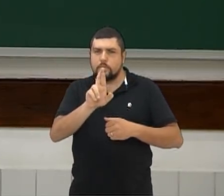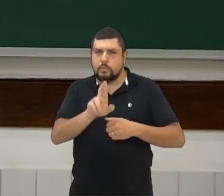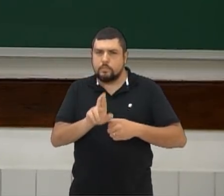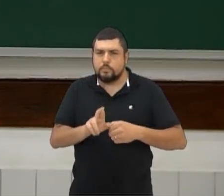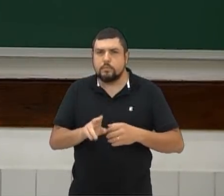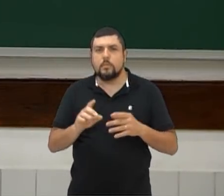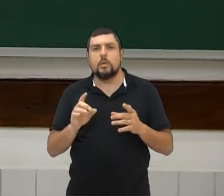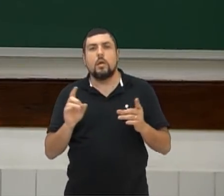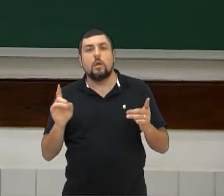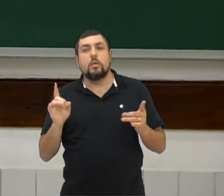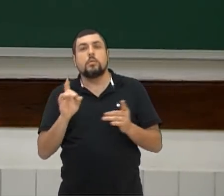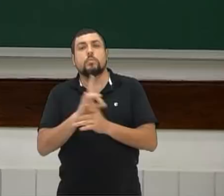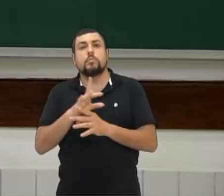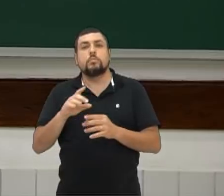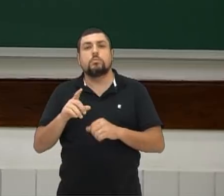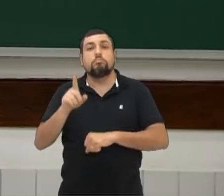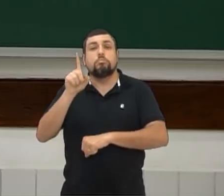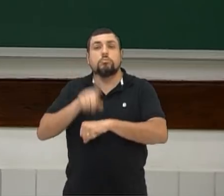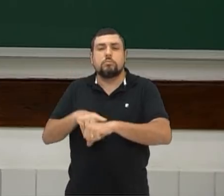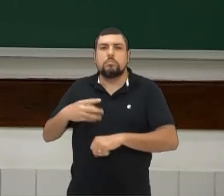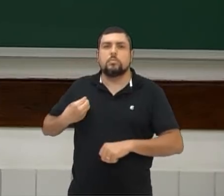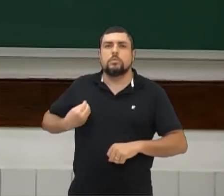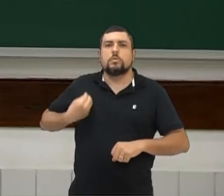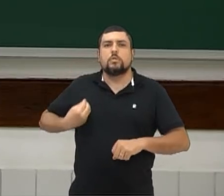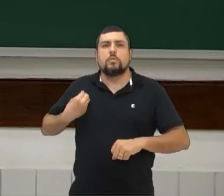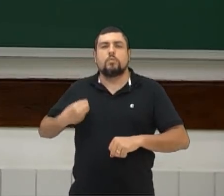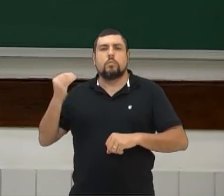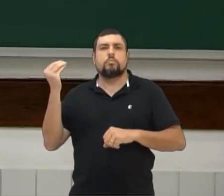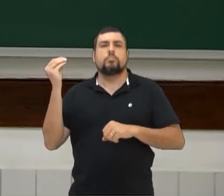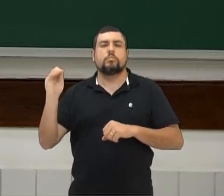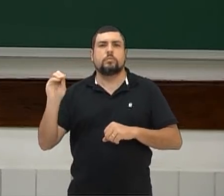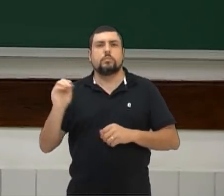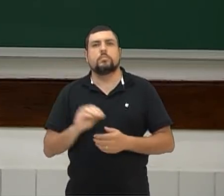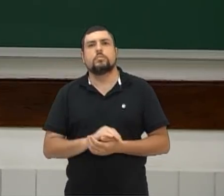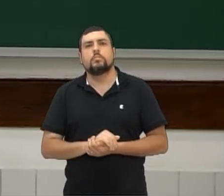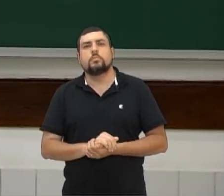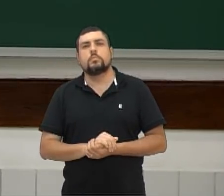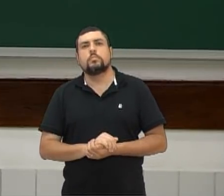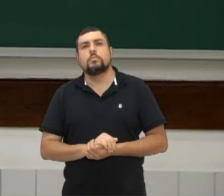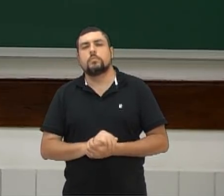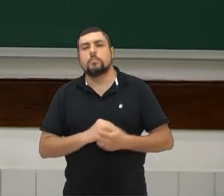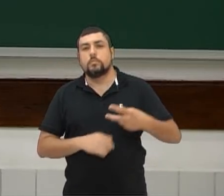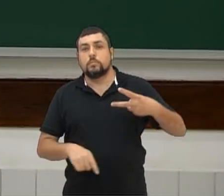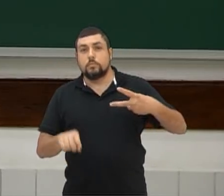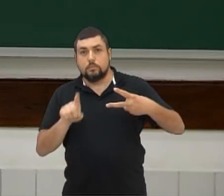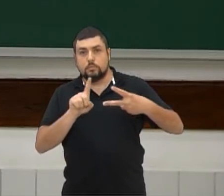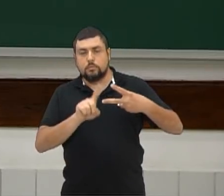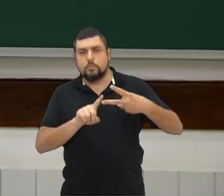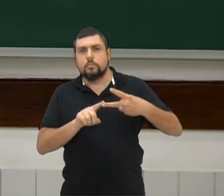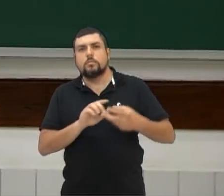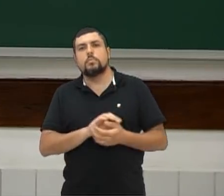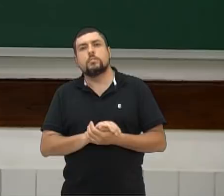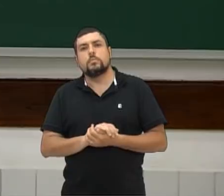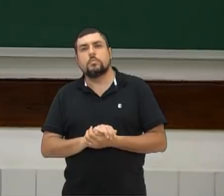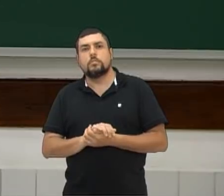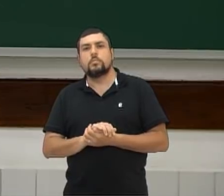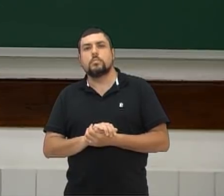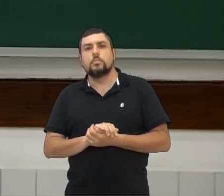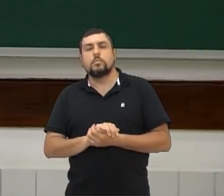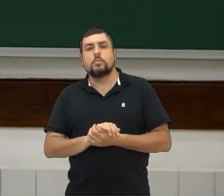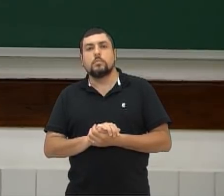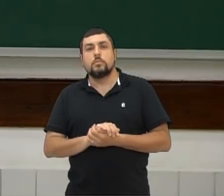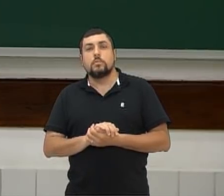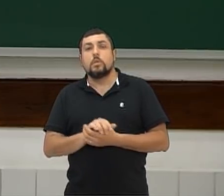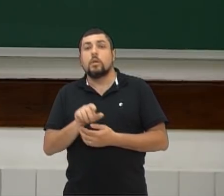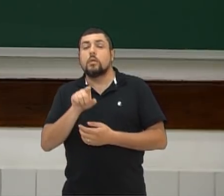chamada, para que possa confirmar para vocês lá a presença, lá a frequência, tá? Segundo aviso, não esqueçam de retirar